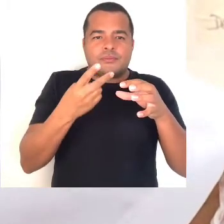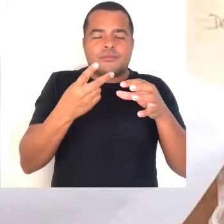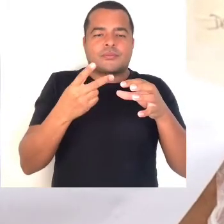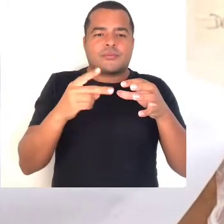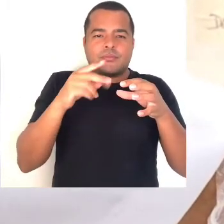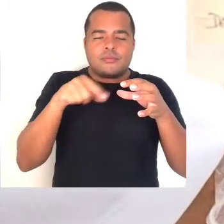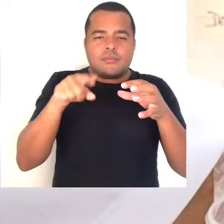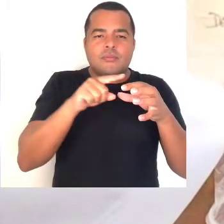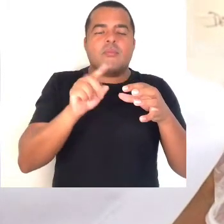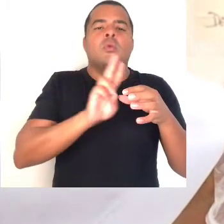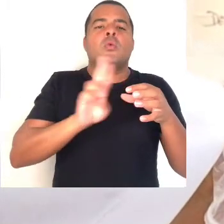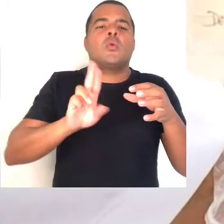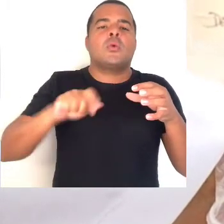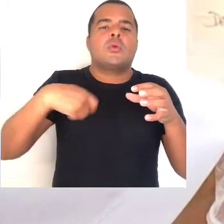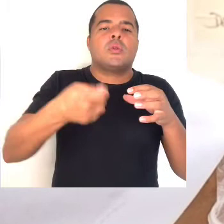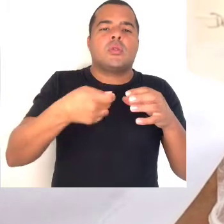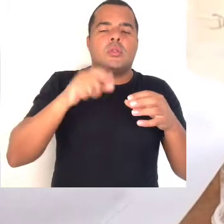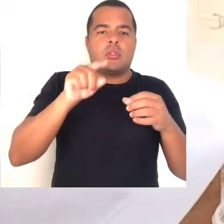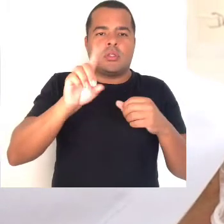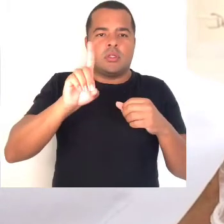nesse processo